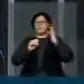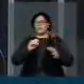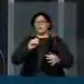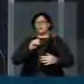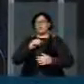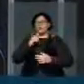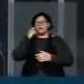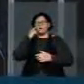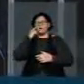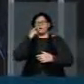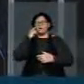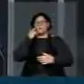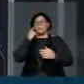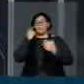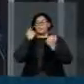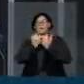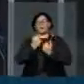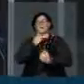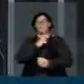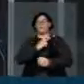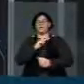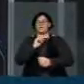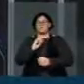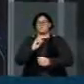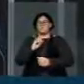diz: quem controla os